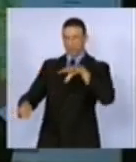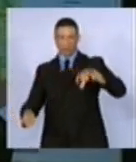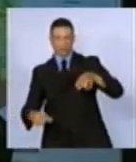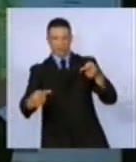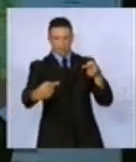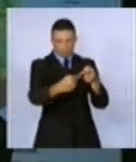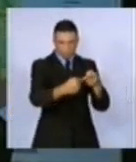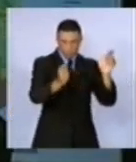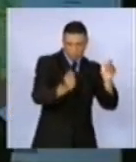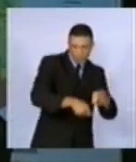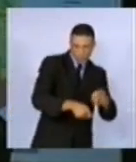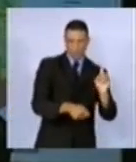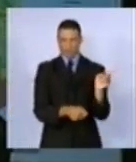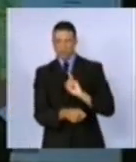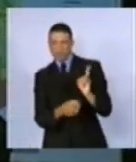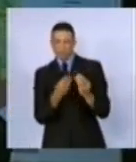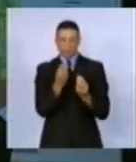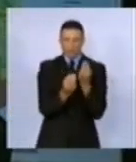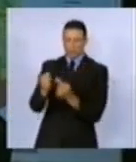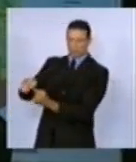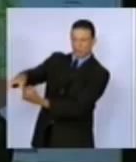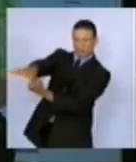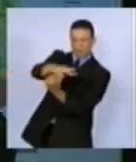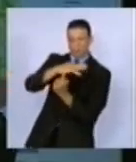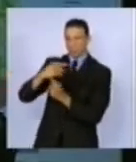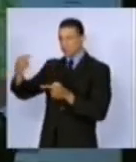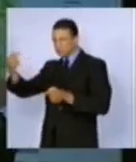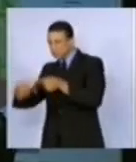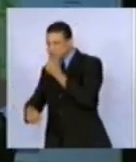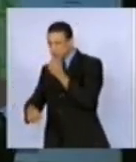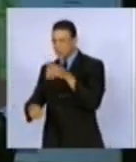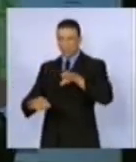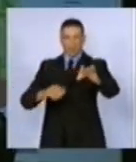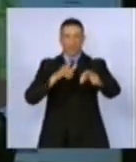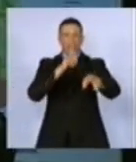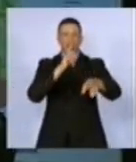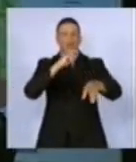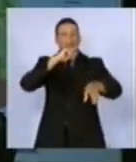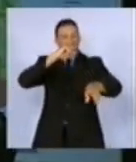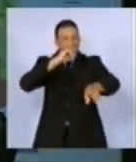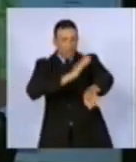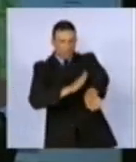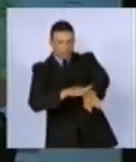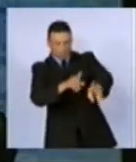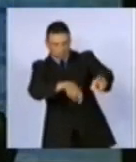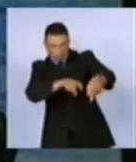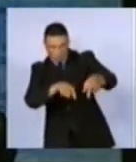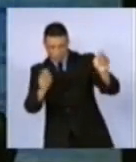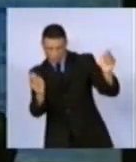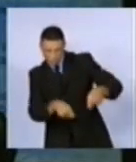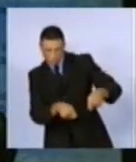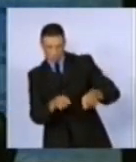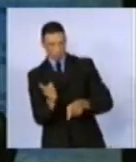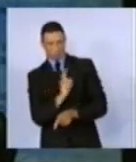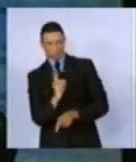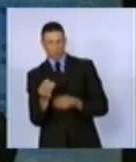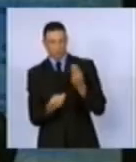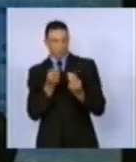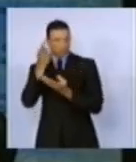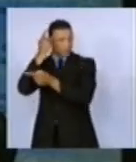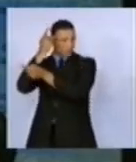restrições ou limitações ambientais e as áreas inadequadas pro cultivo de cana de açúcar no estado e com